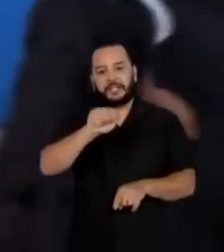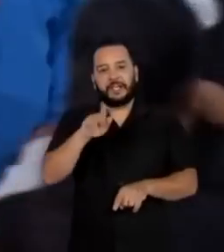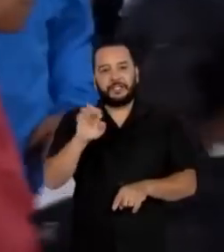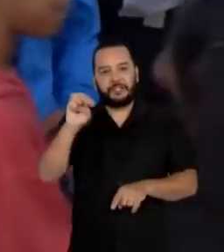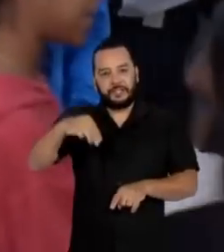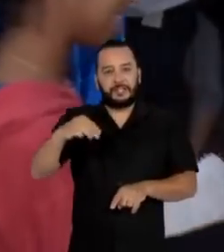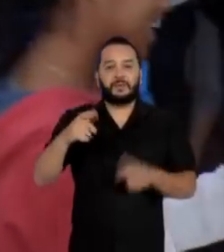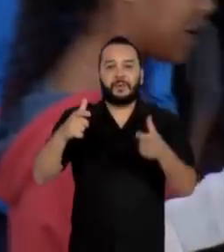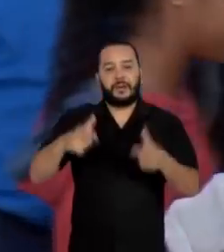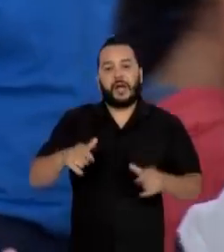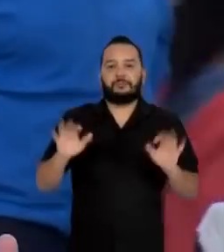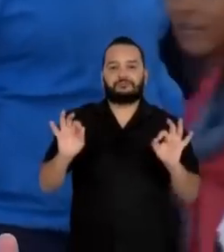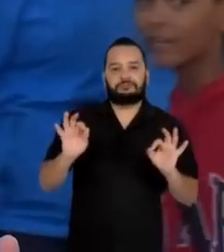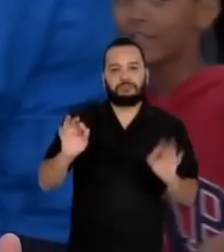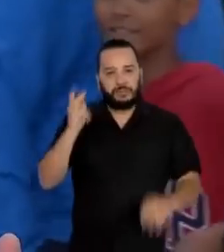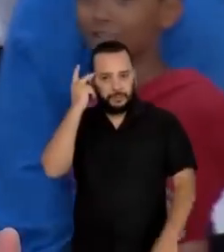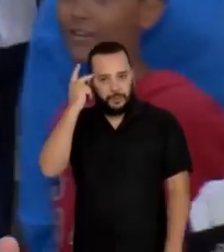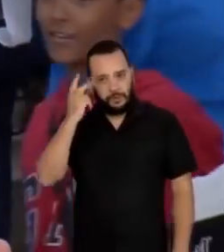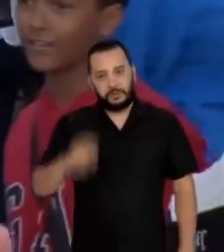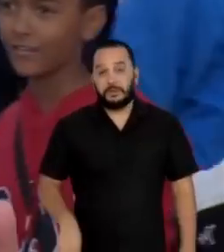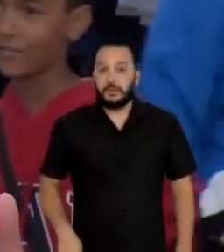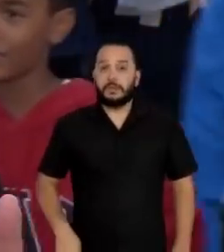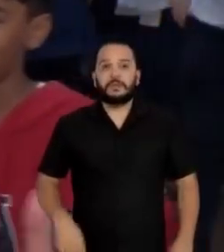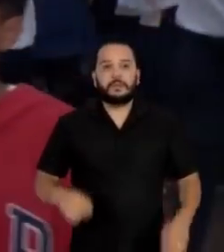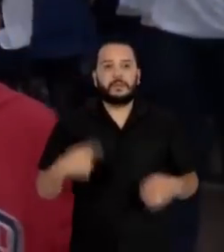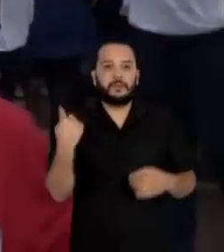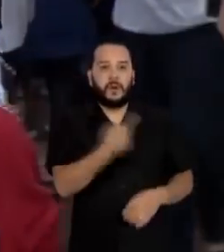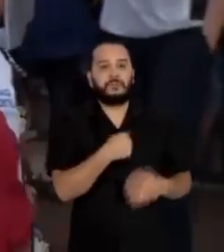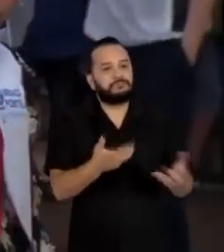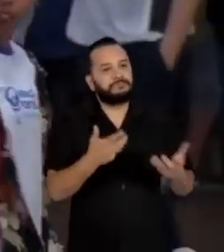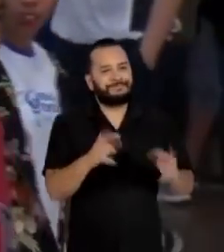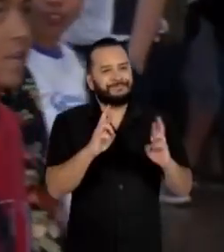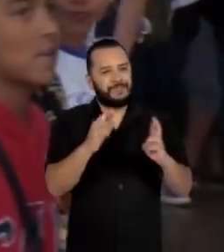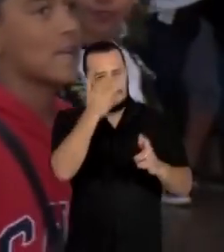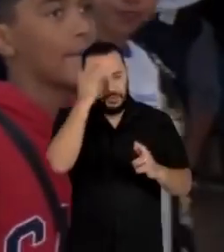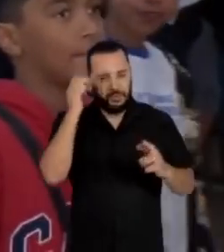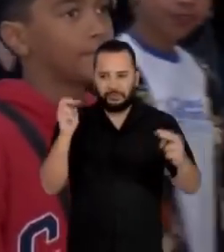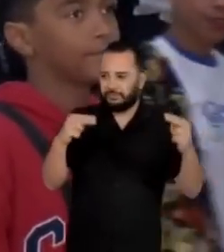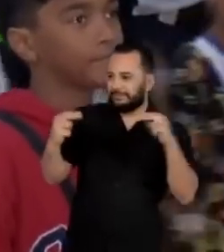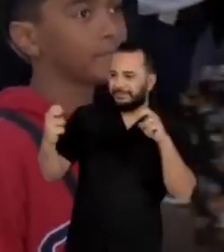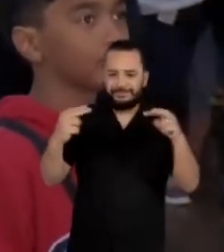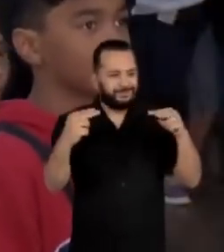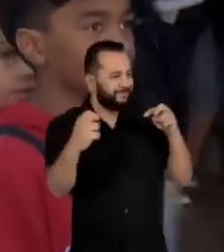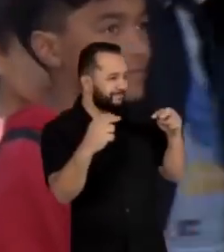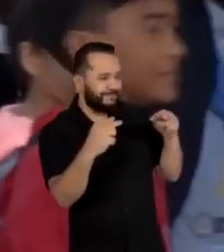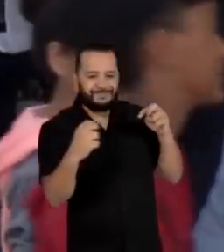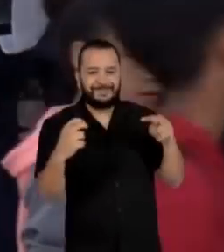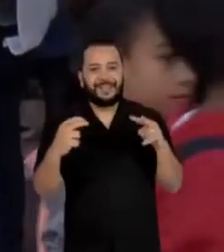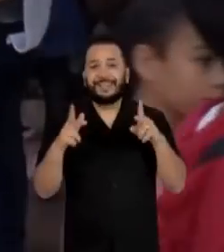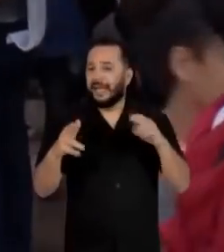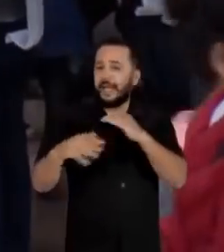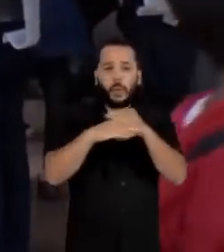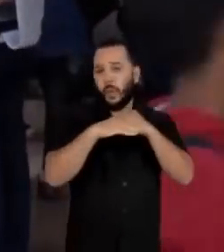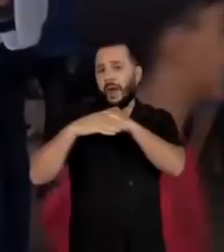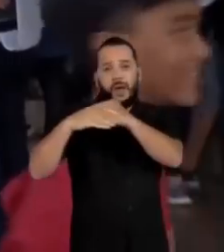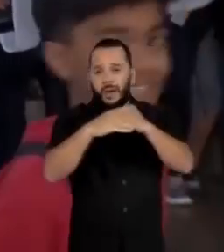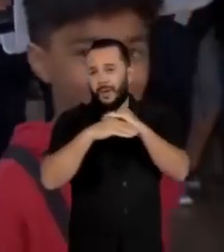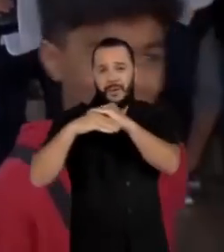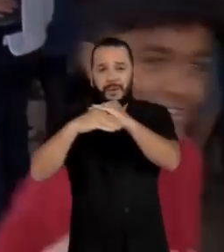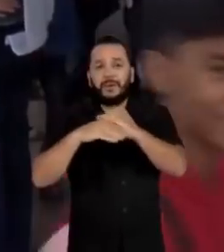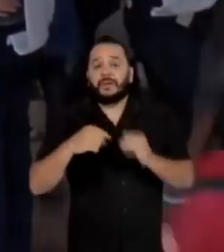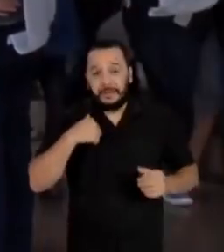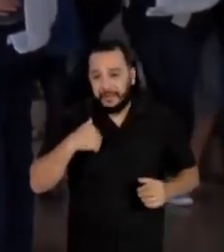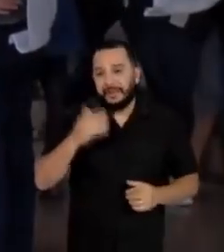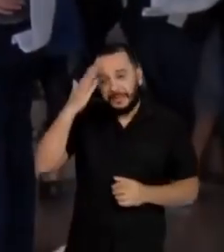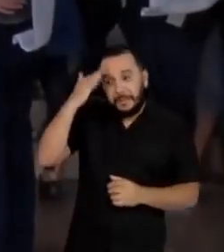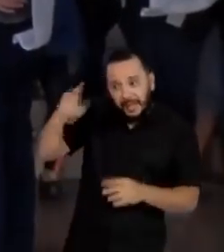O que a gente espera é que as pessoas comecem a olhar umas para as outras como iguais, reconhecendo nos outros as suas virtudes,